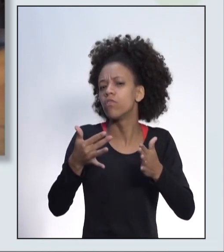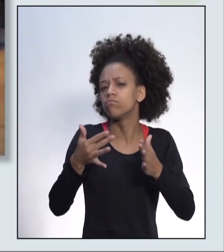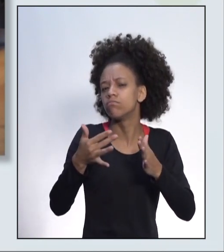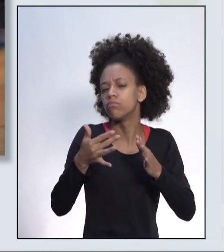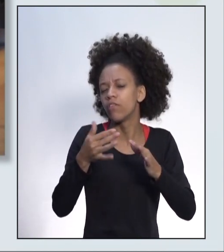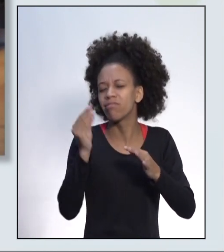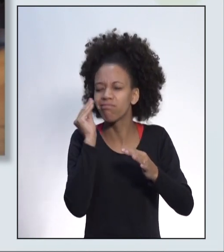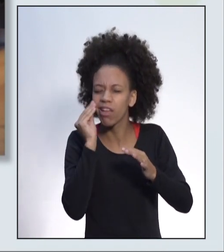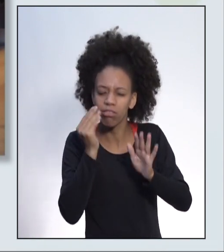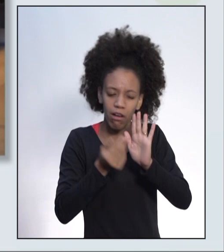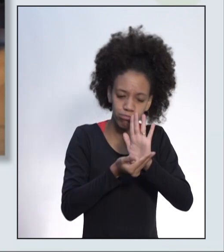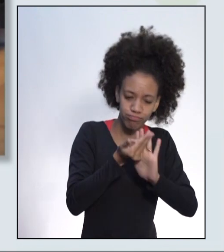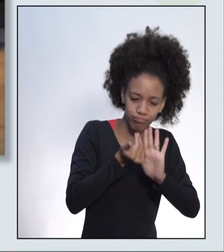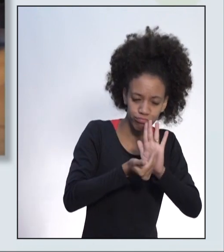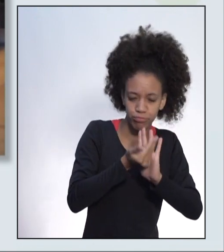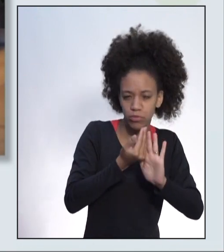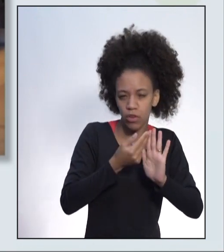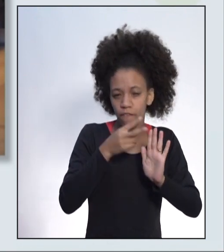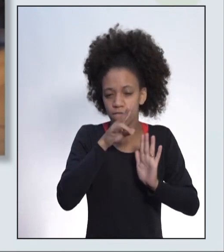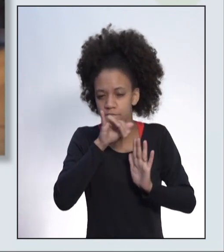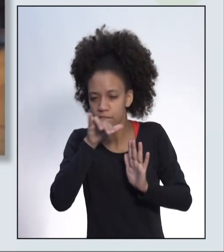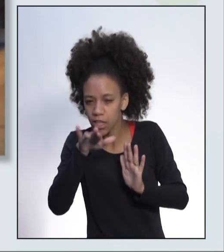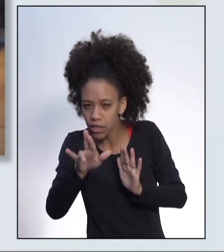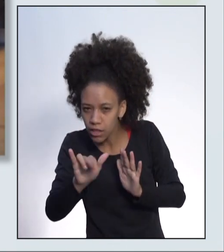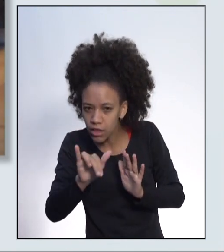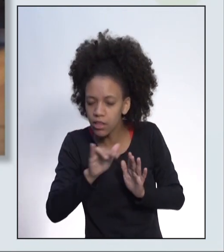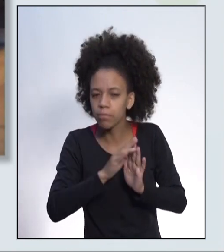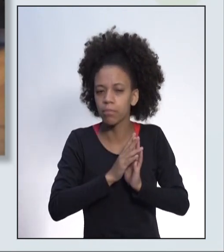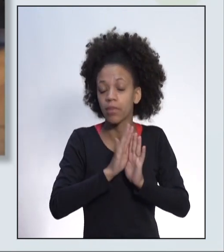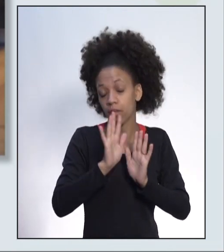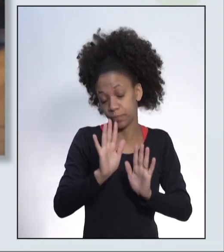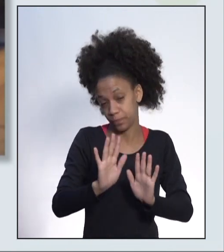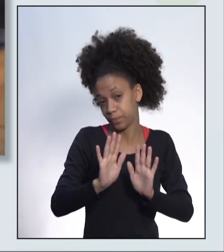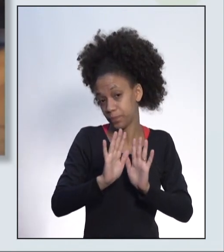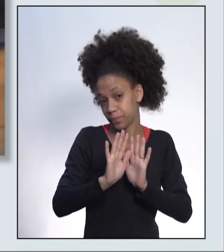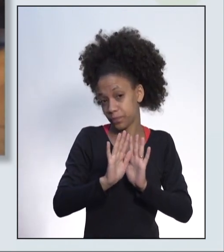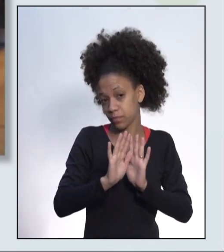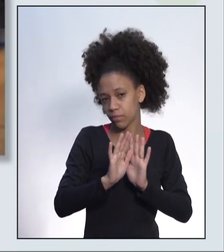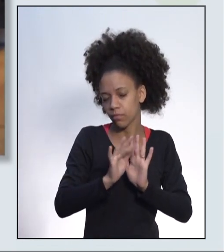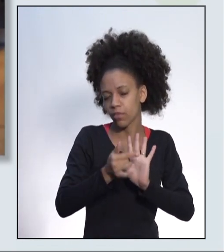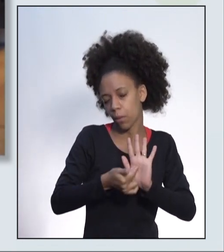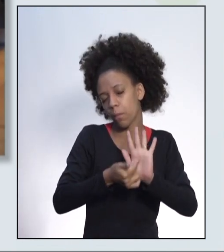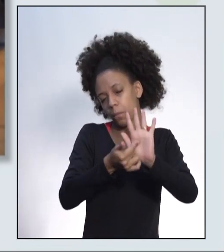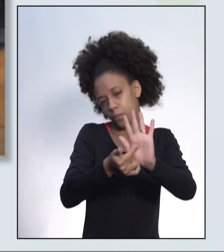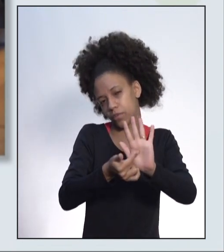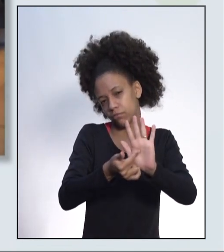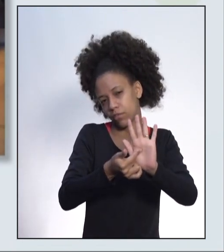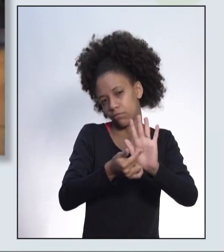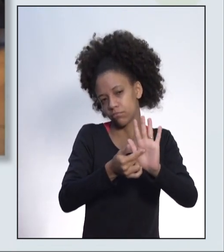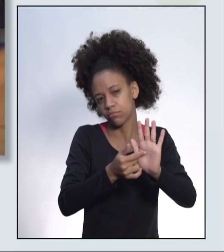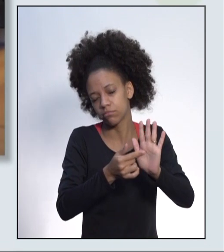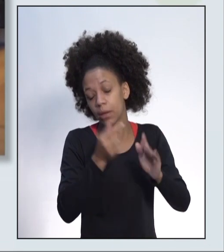ilustrar isso no meu zine. Bom, vou deixar aqui para me espelhar nisso que eu vou